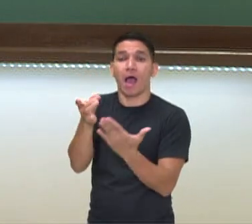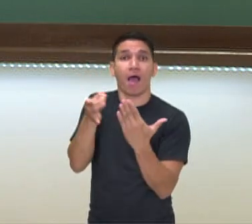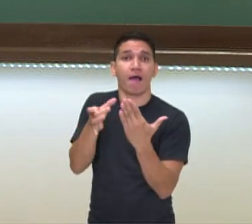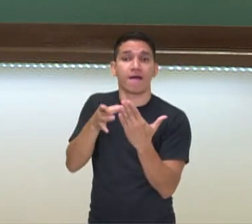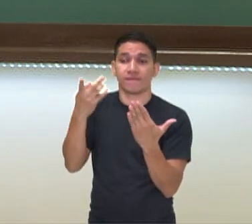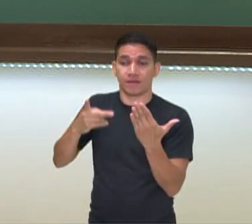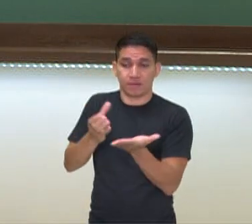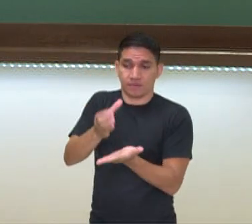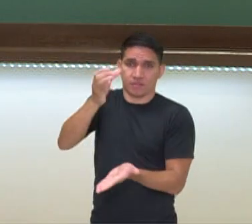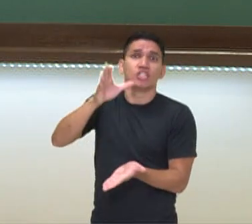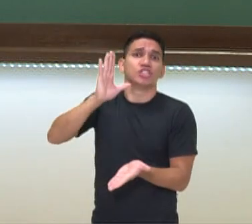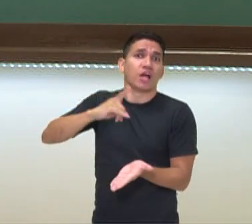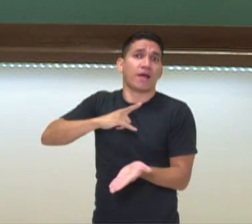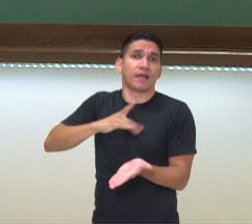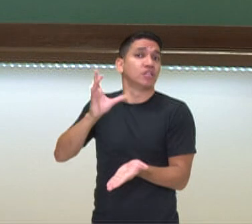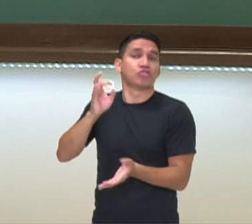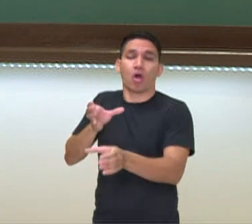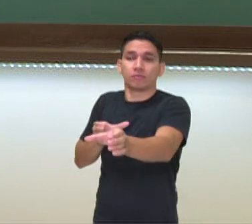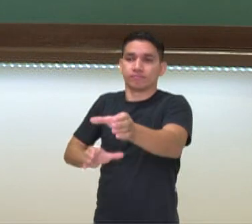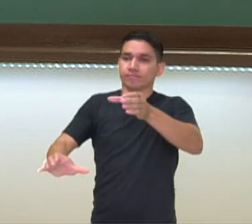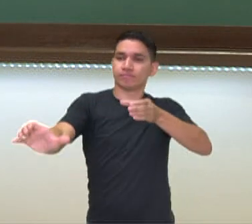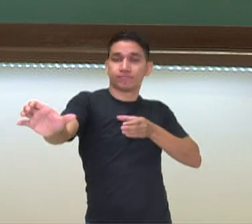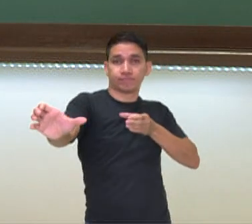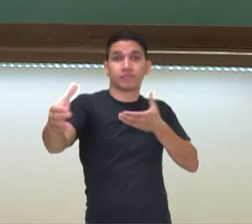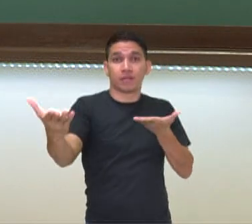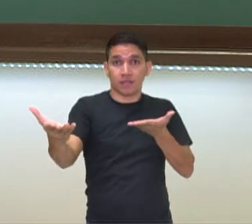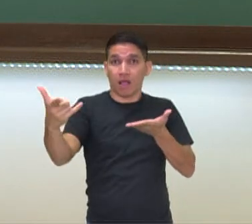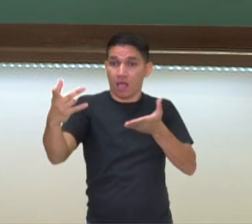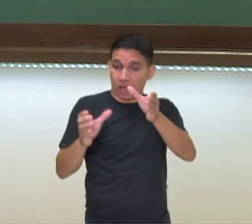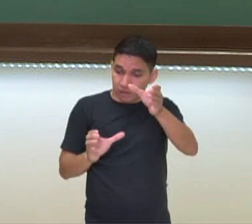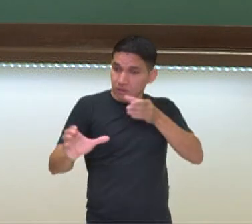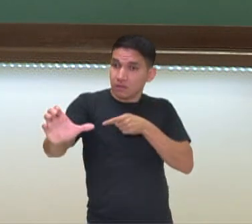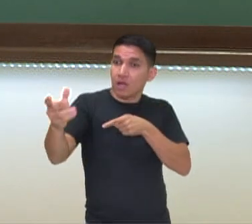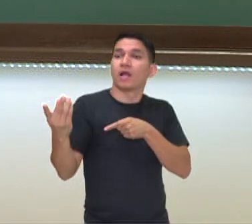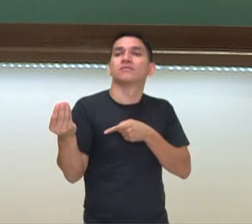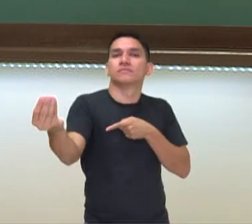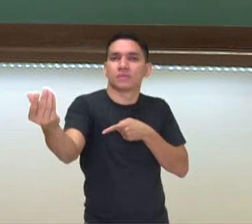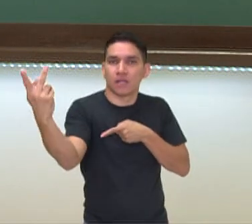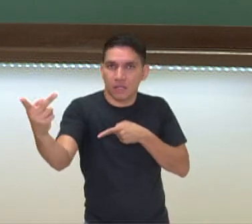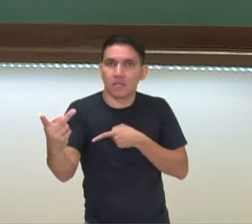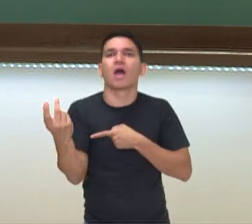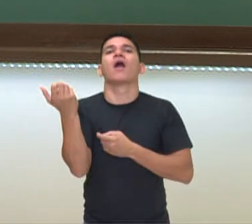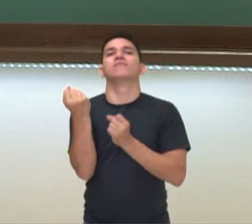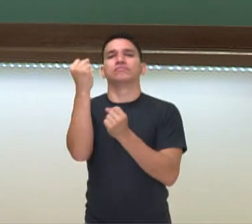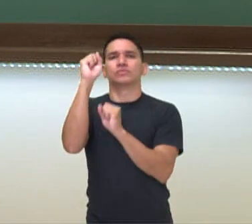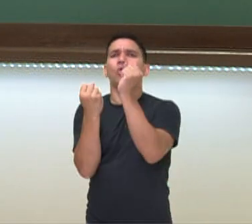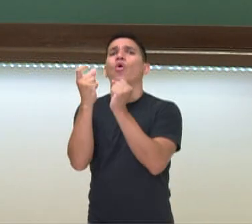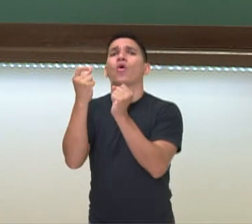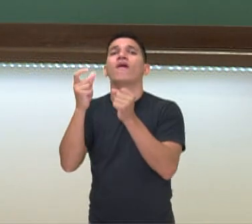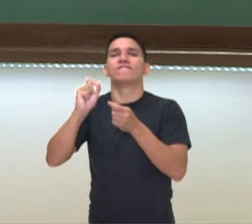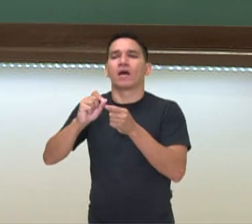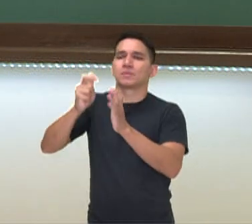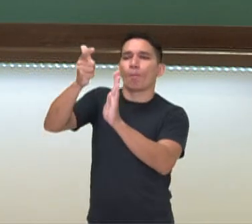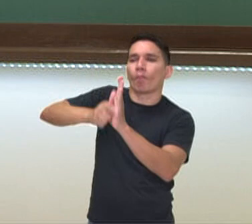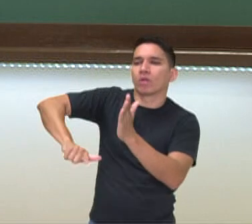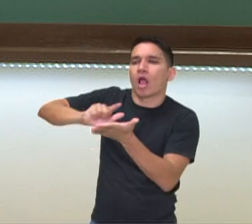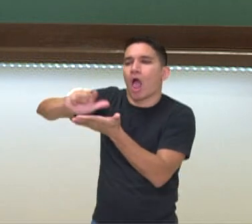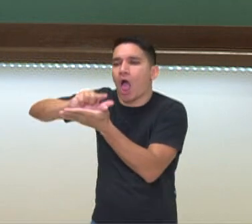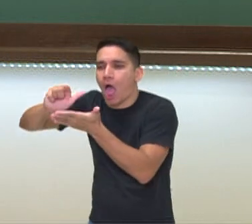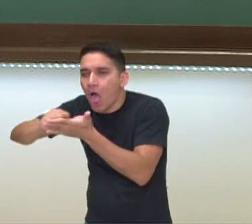já dispunha dela, você fazia a troca. E essa garrafa era devolvida para a indústria, que fazia o processo de higienização